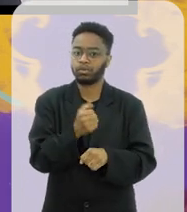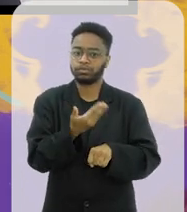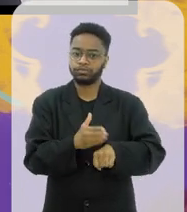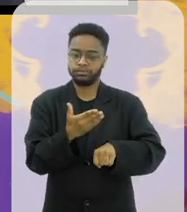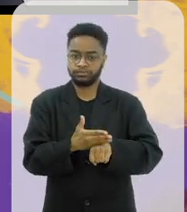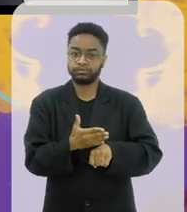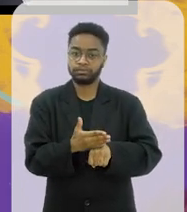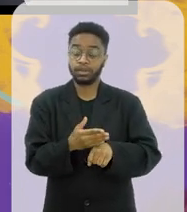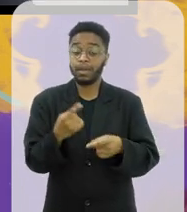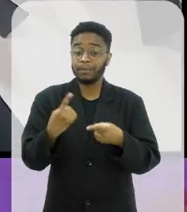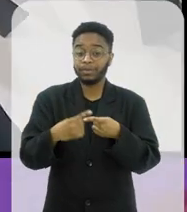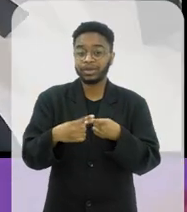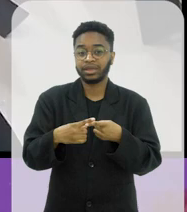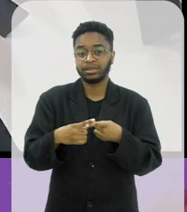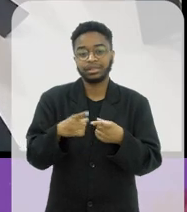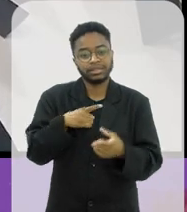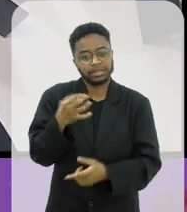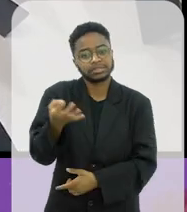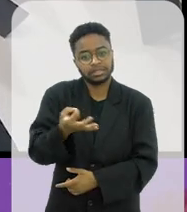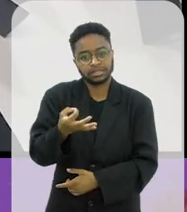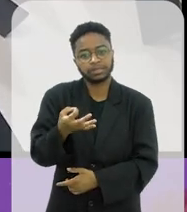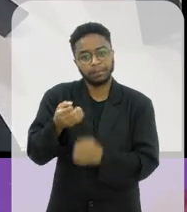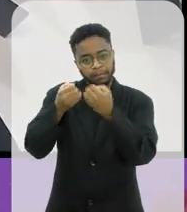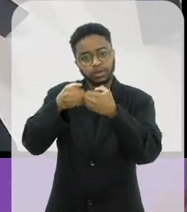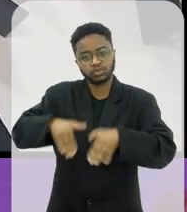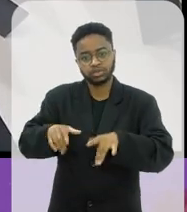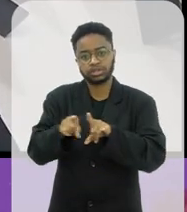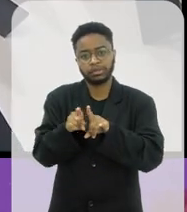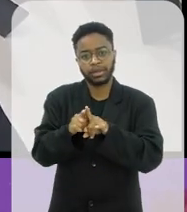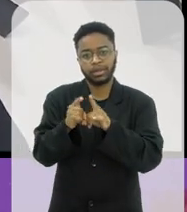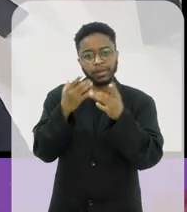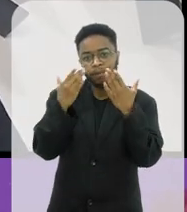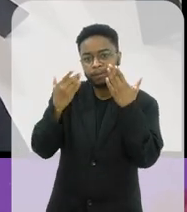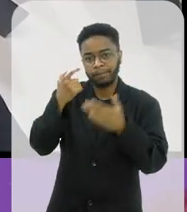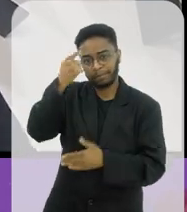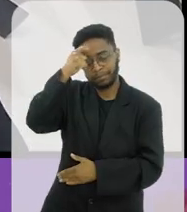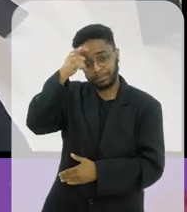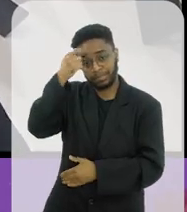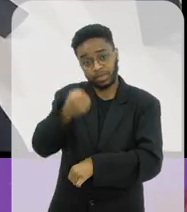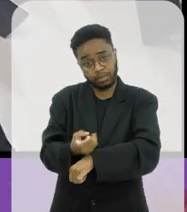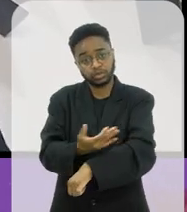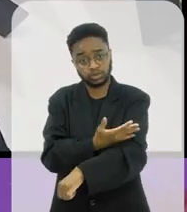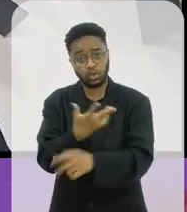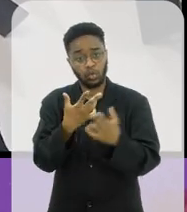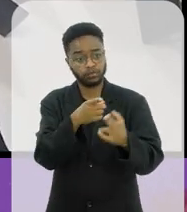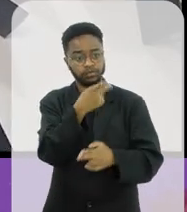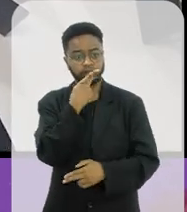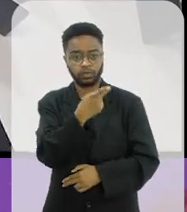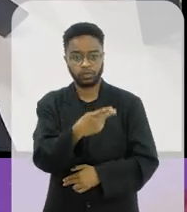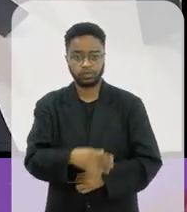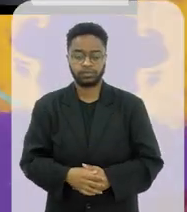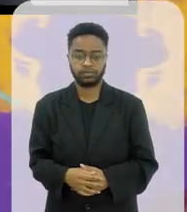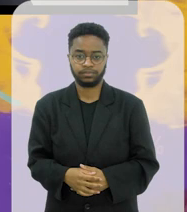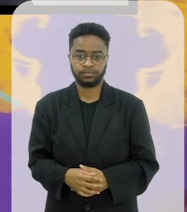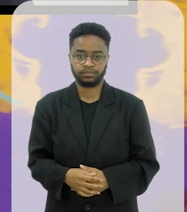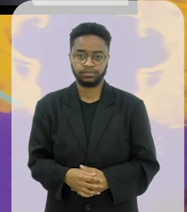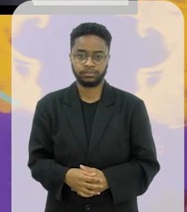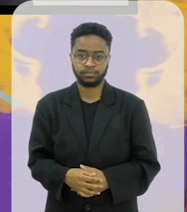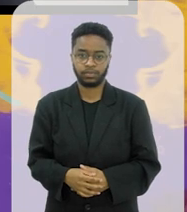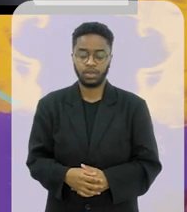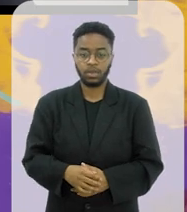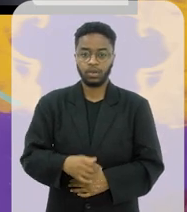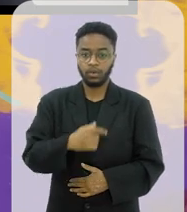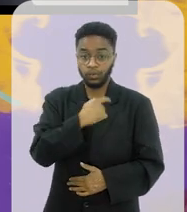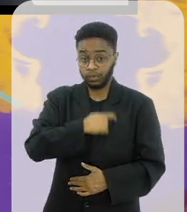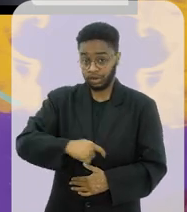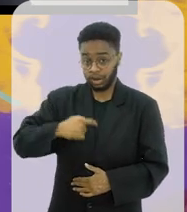sobre o aspecto físico, que com certeza atinge o aspecto emocional que tu citaste. O